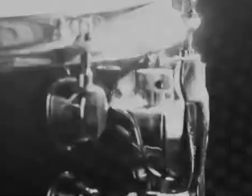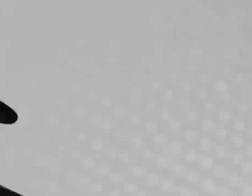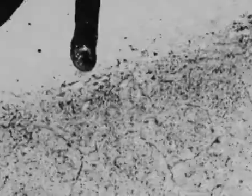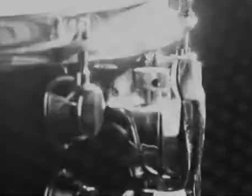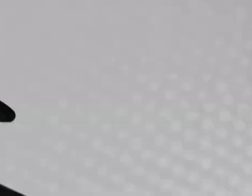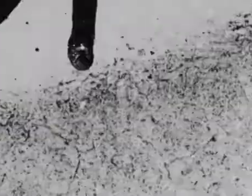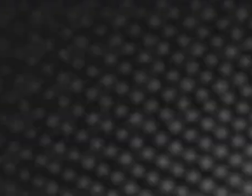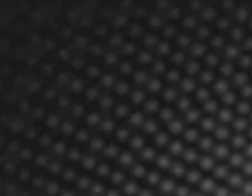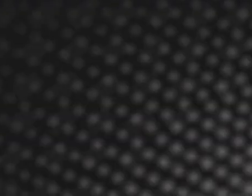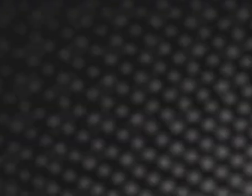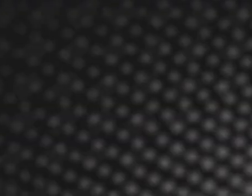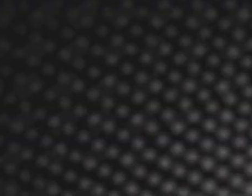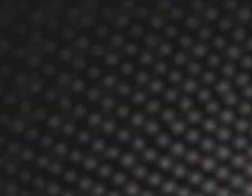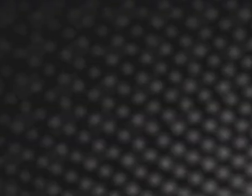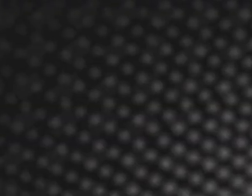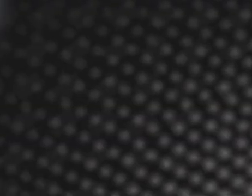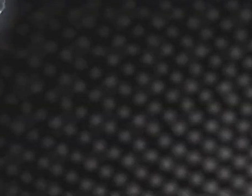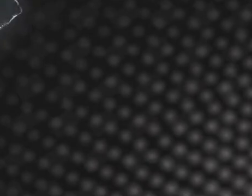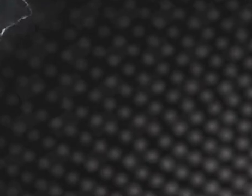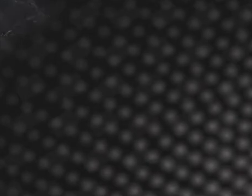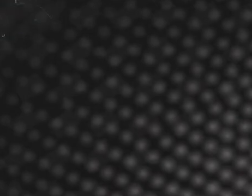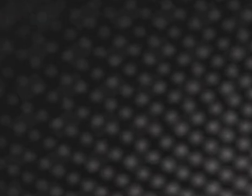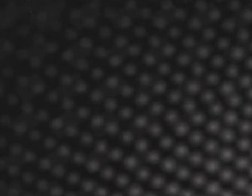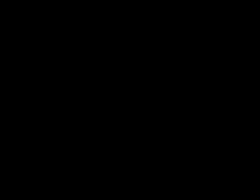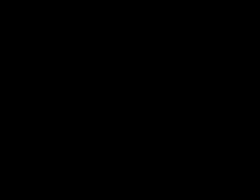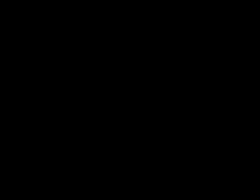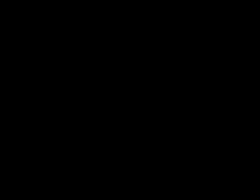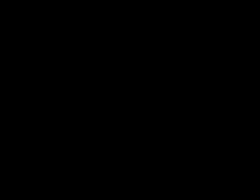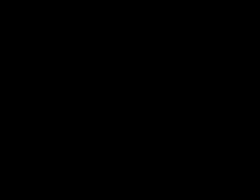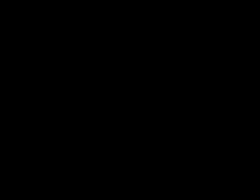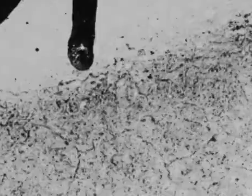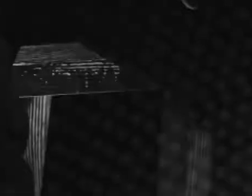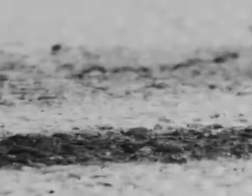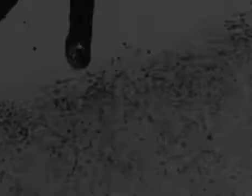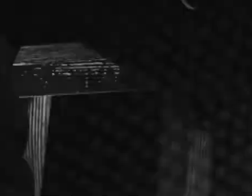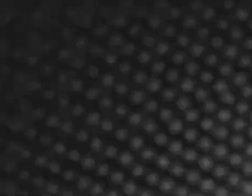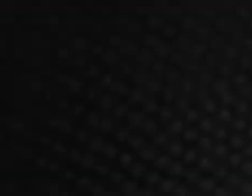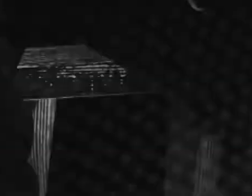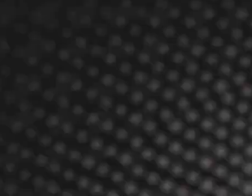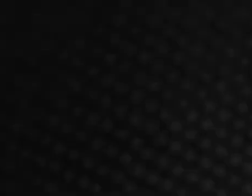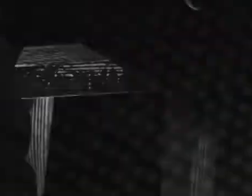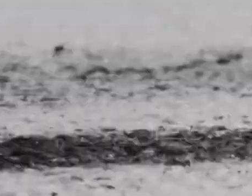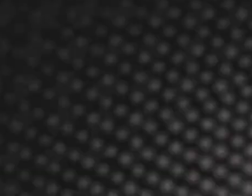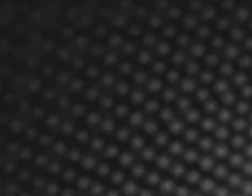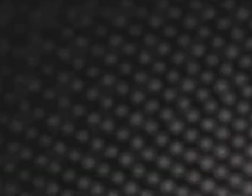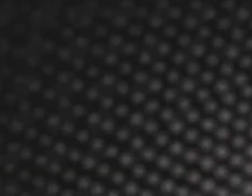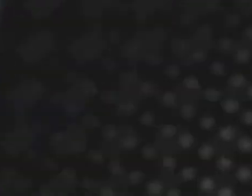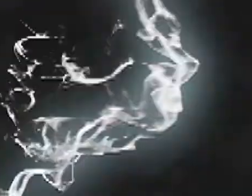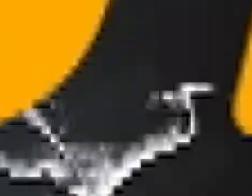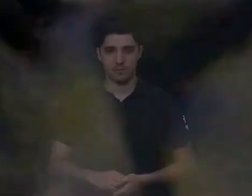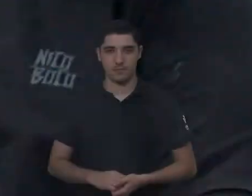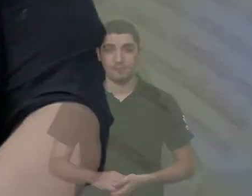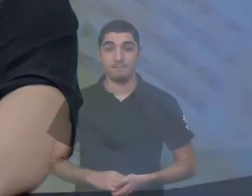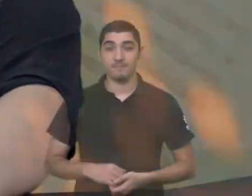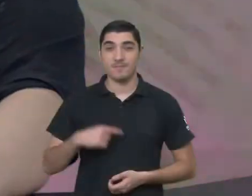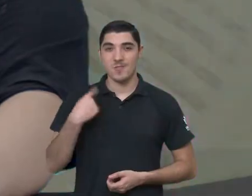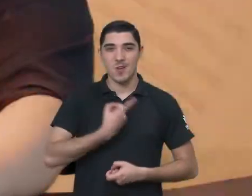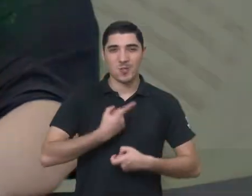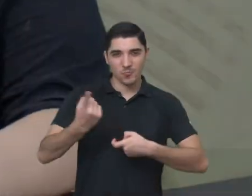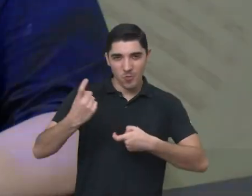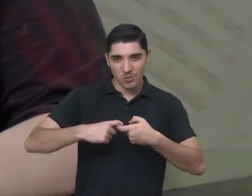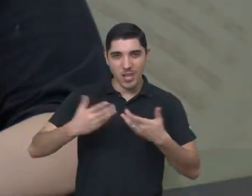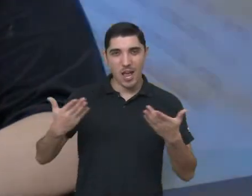a modernidade, mas que dá muita saudade, dá, pô. Você tenta pegar uma emissora de São Paulo,